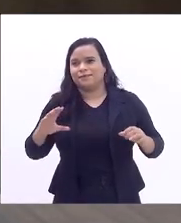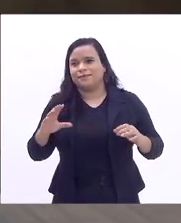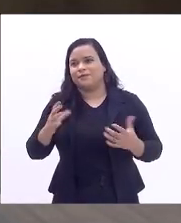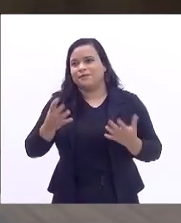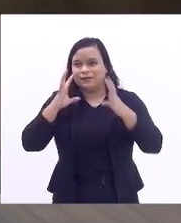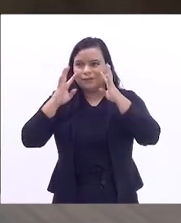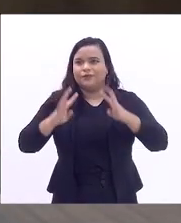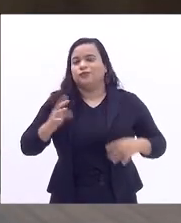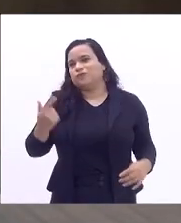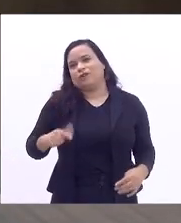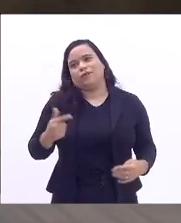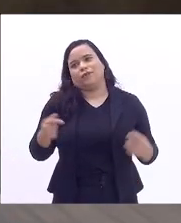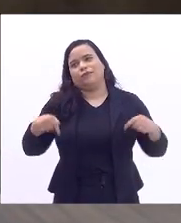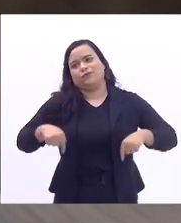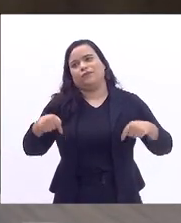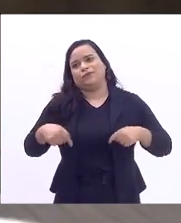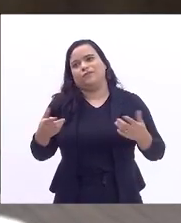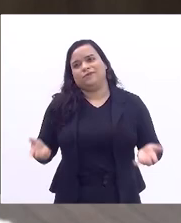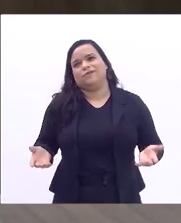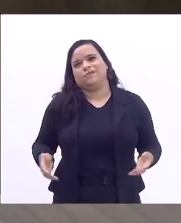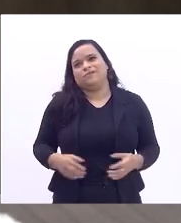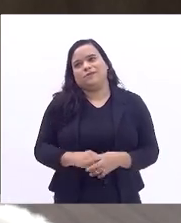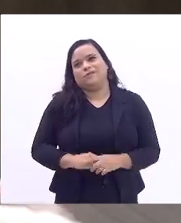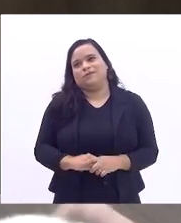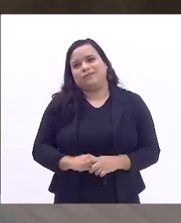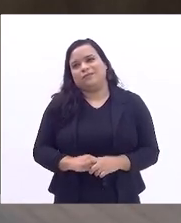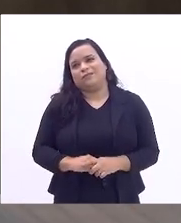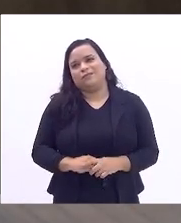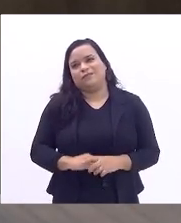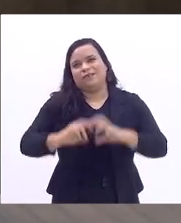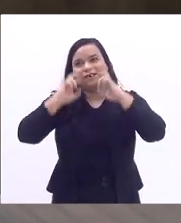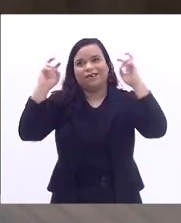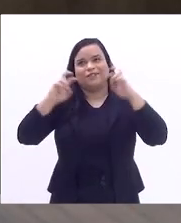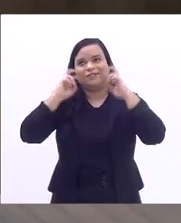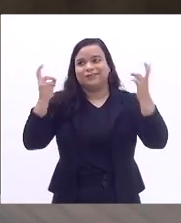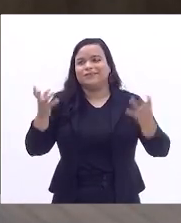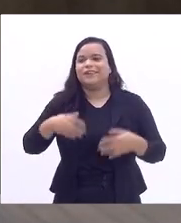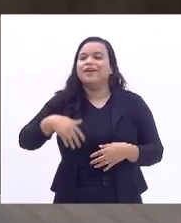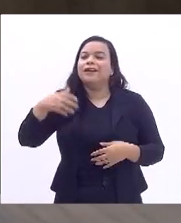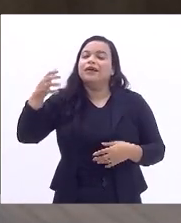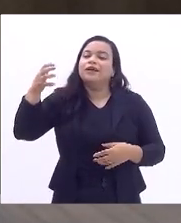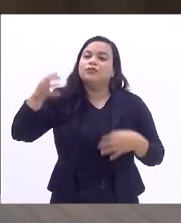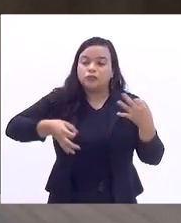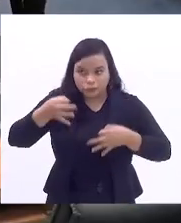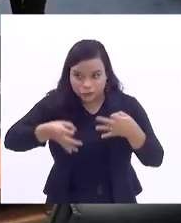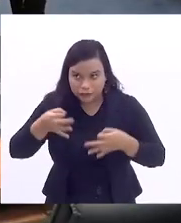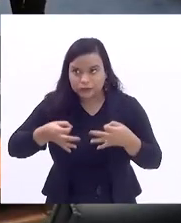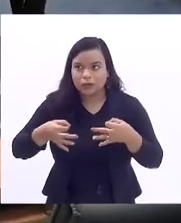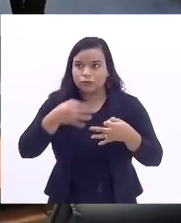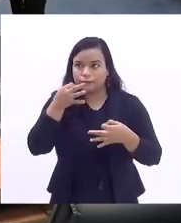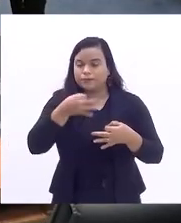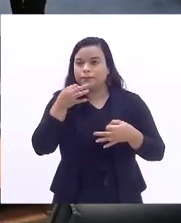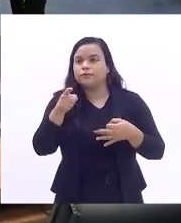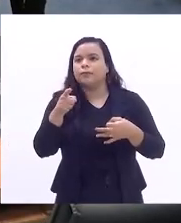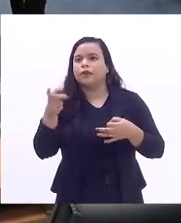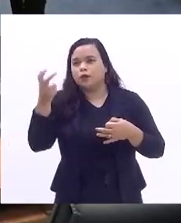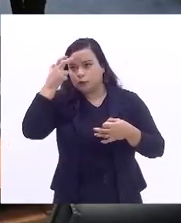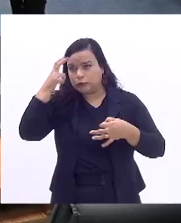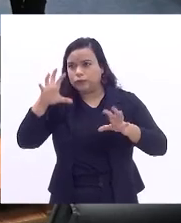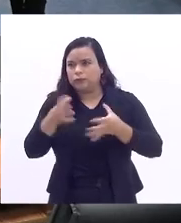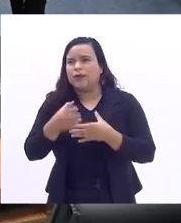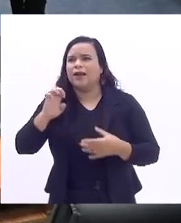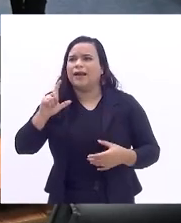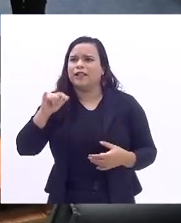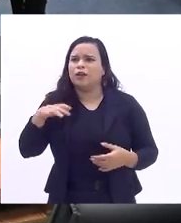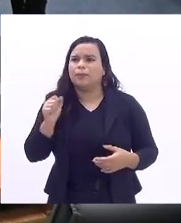mim hoje meu bem É não é porque apareceu pela juridicidade pela comissão de Cultura ele o